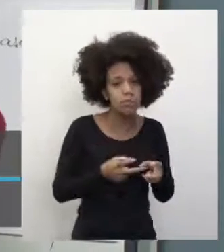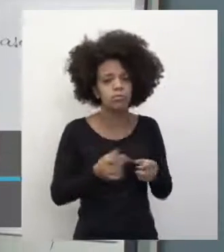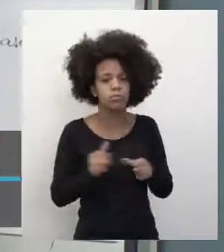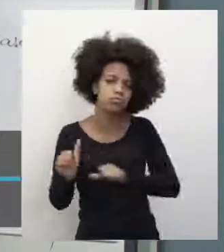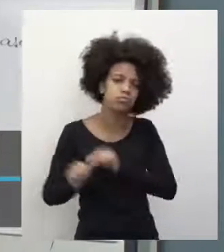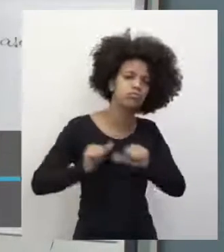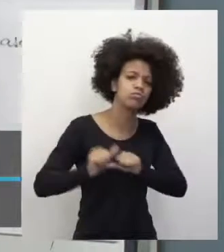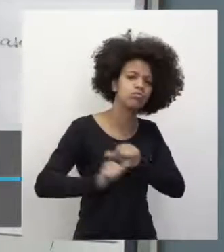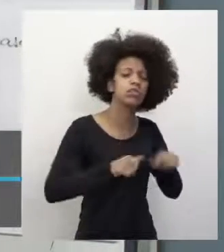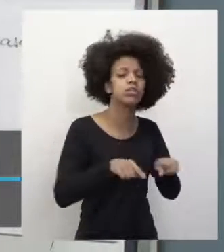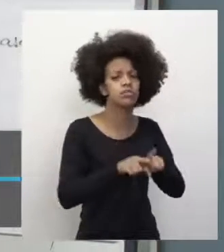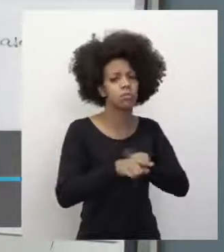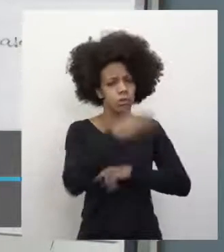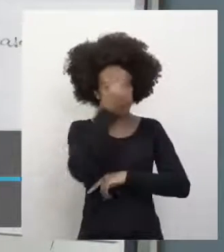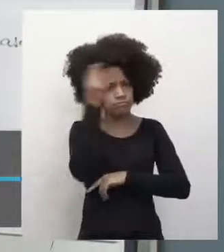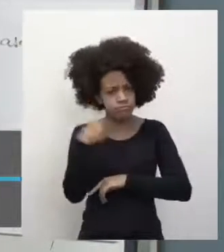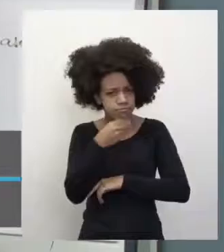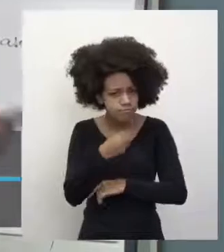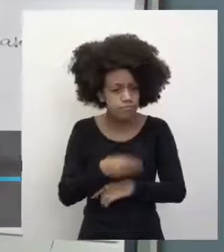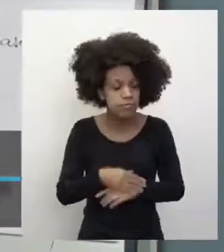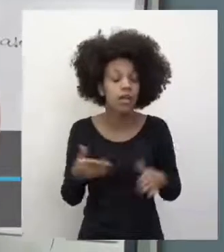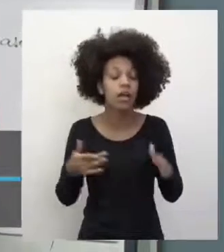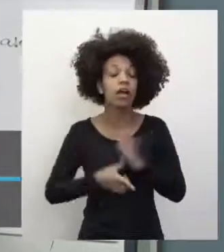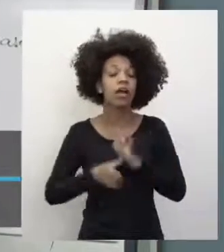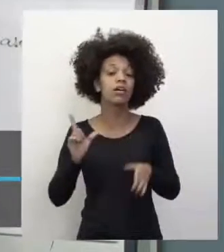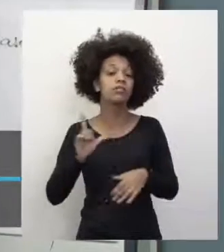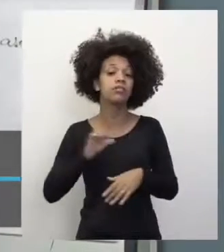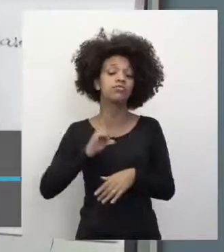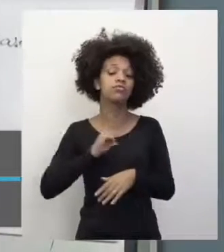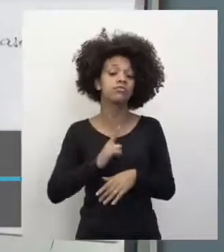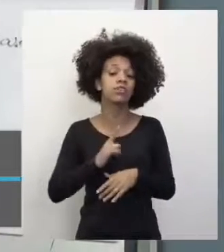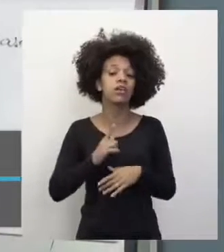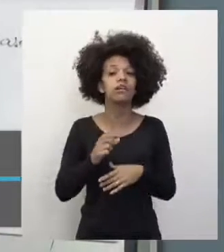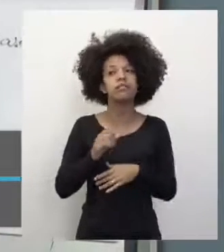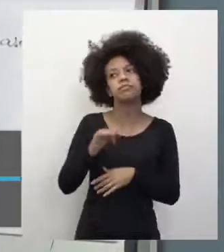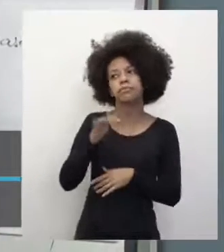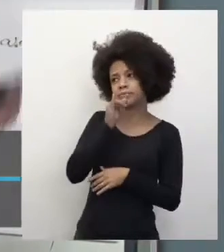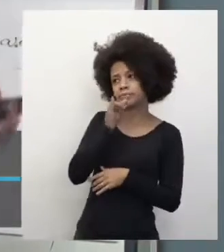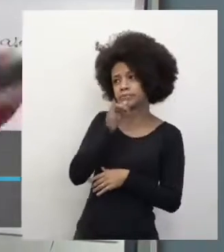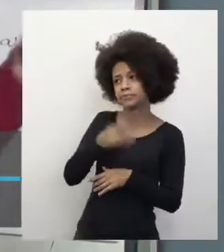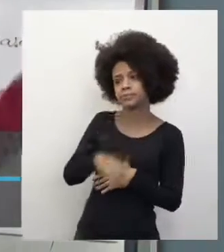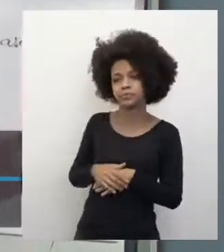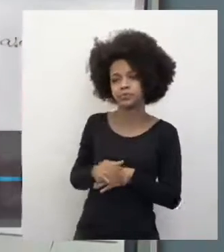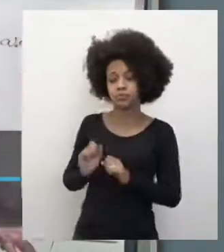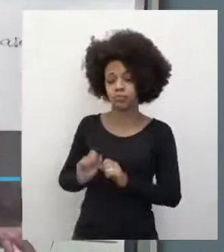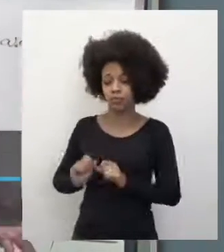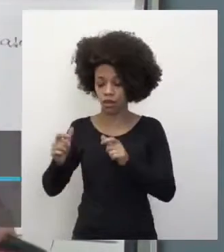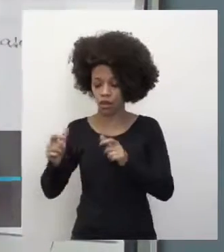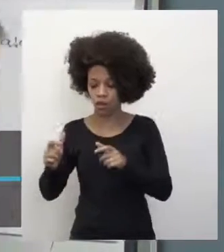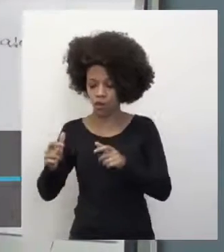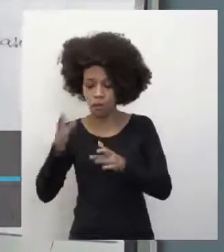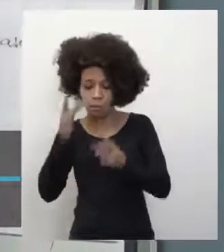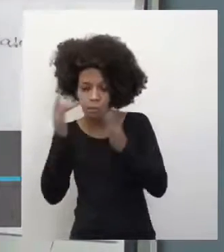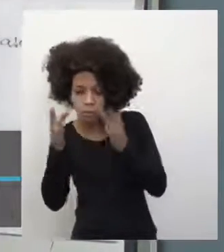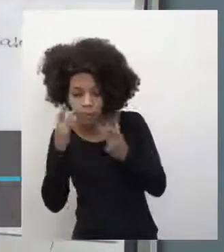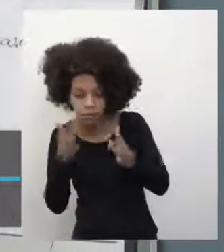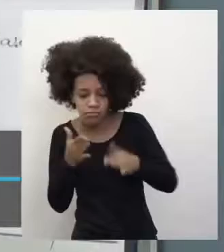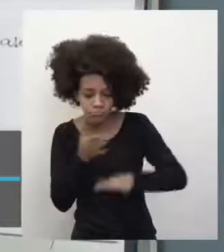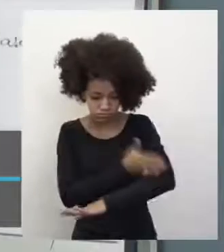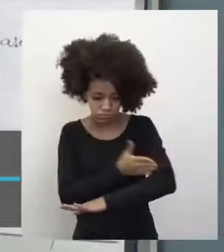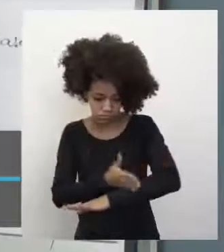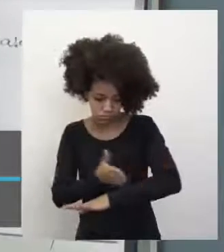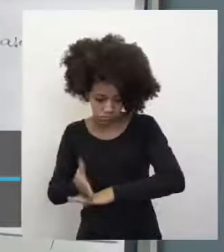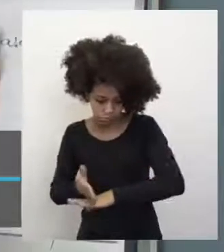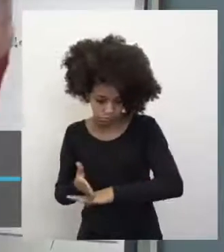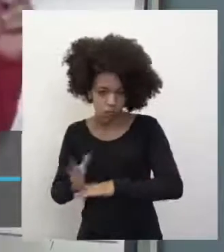a questão da estética mesmo, né? Antes nós tínhamos, se eu pego uma peça de época, por exemplo, eu obrigatoriamente